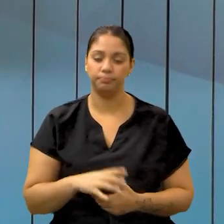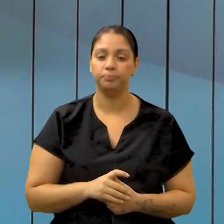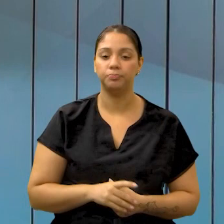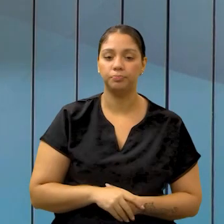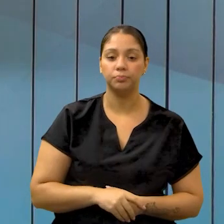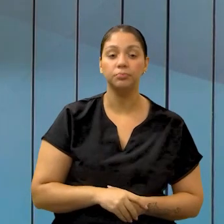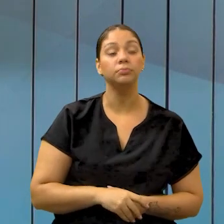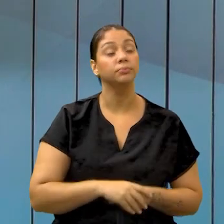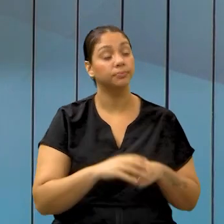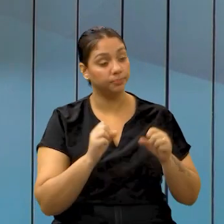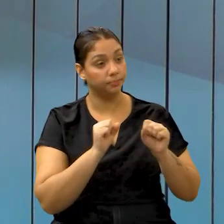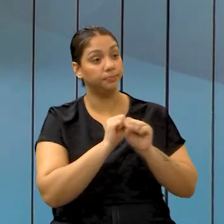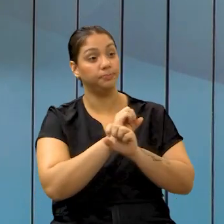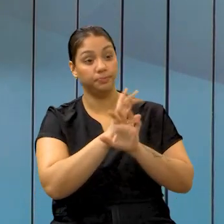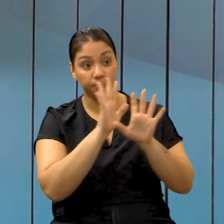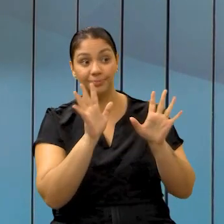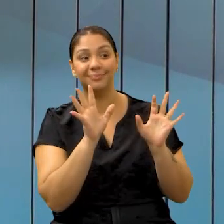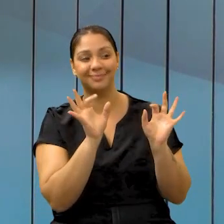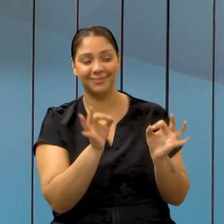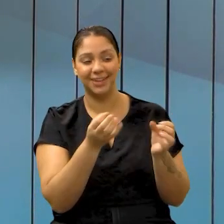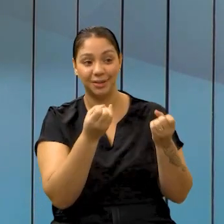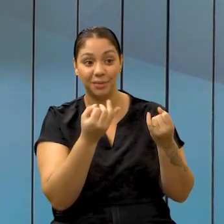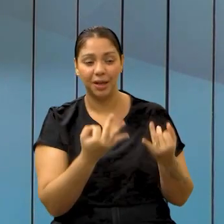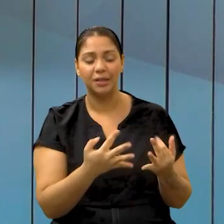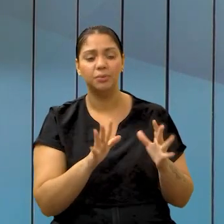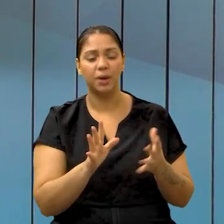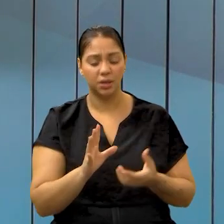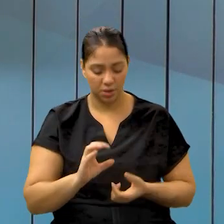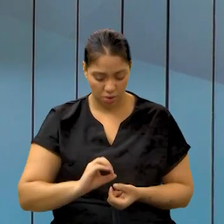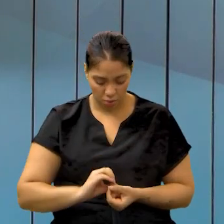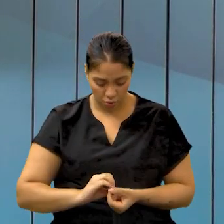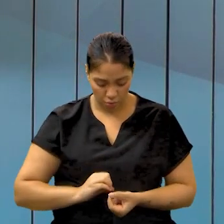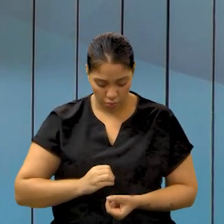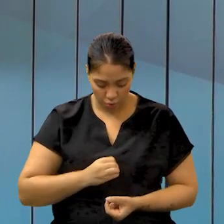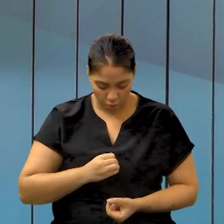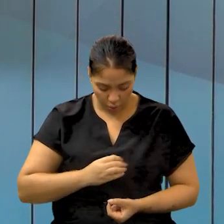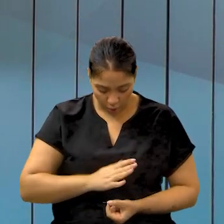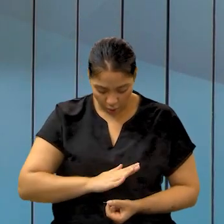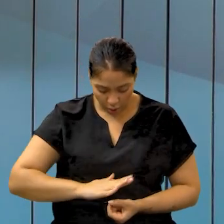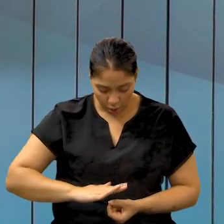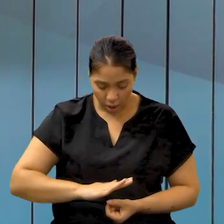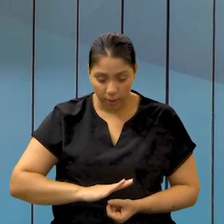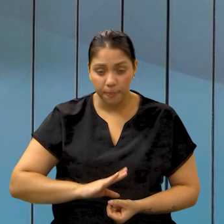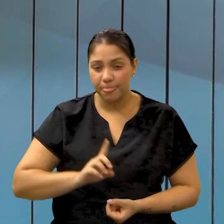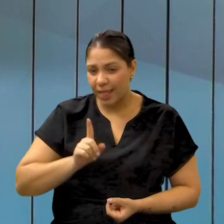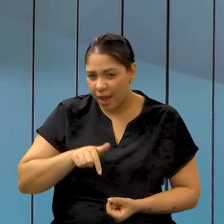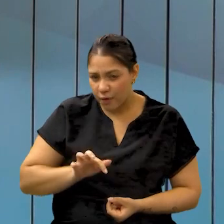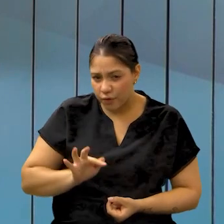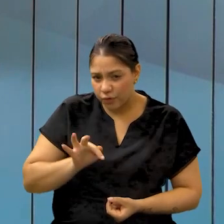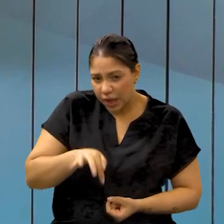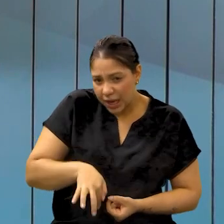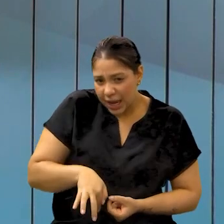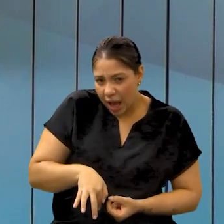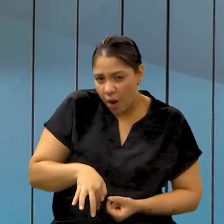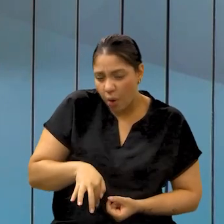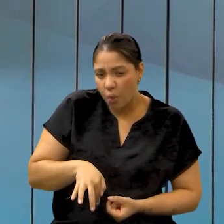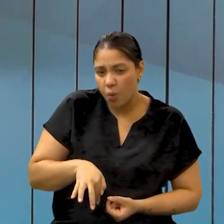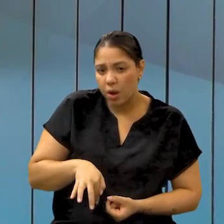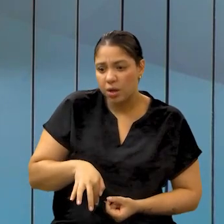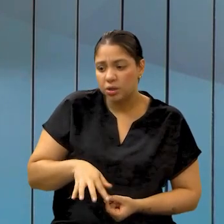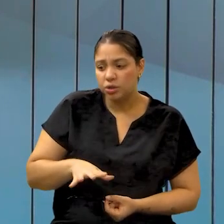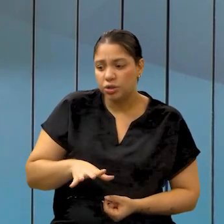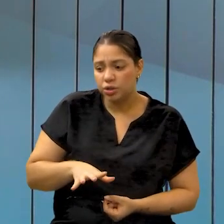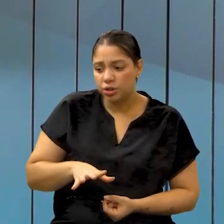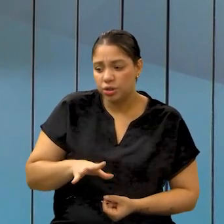bem claro. E a parte do colo retal do nosso organismo, ela é o finalzinho